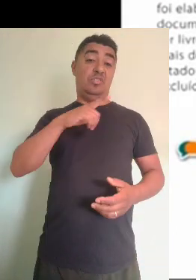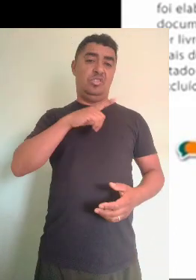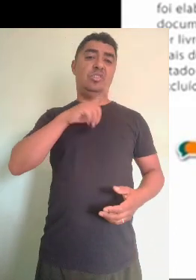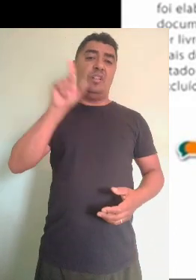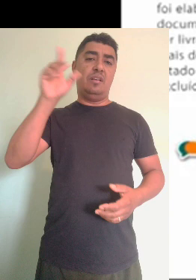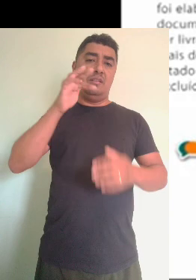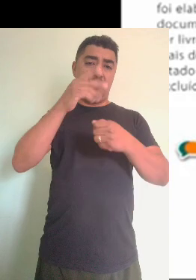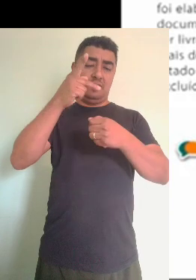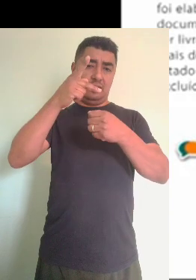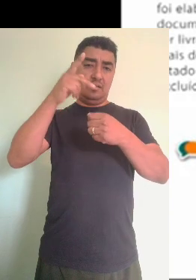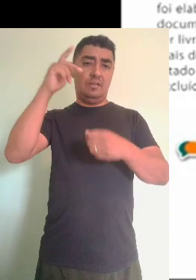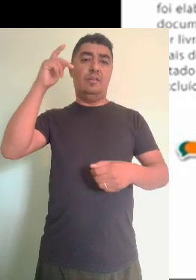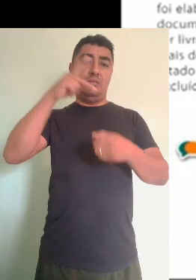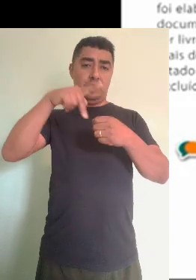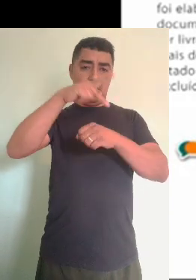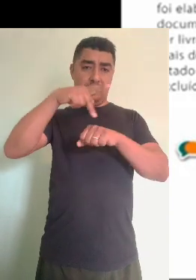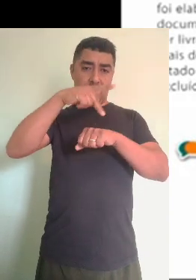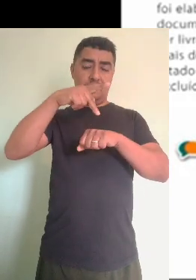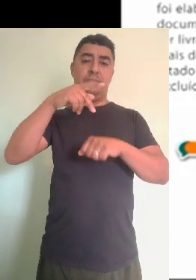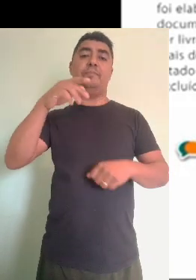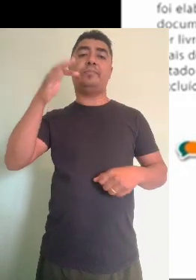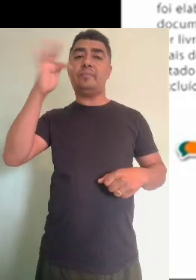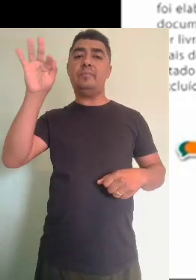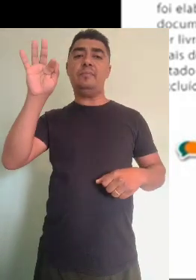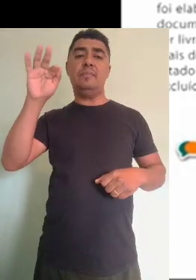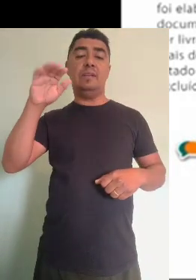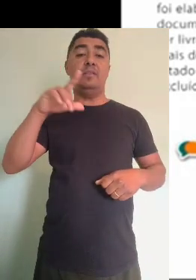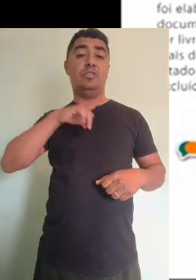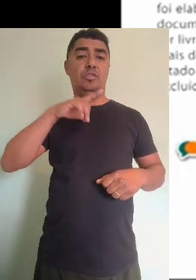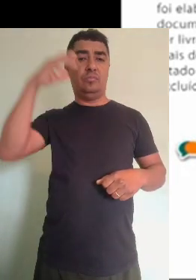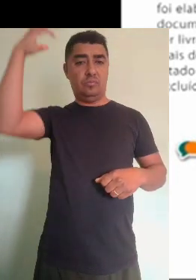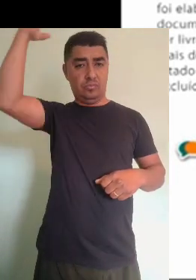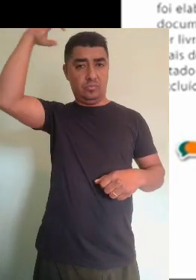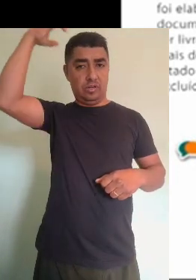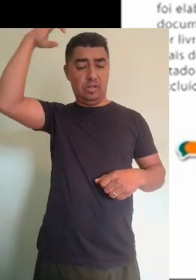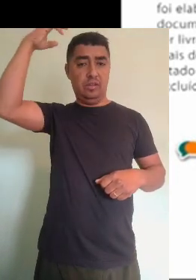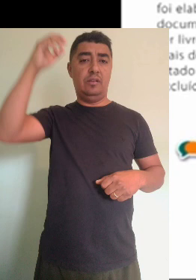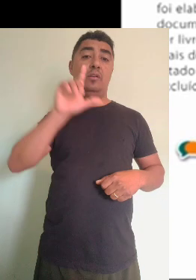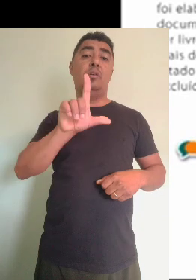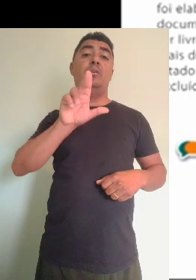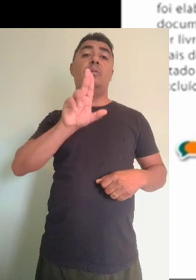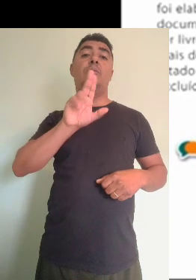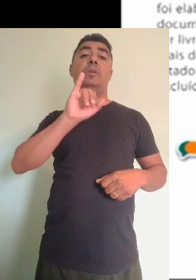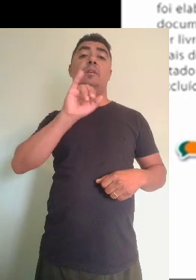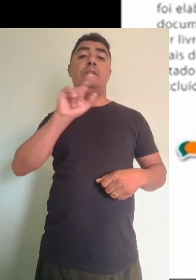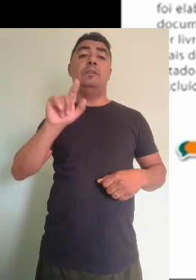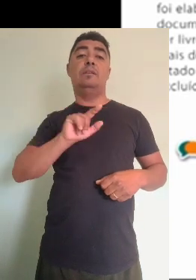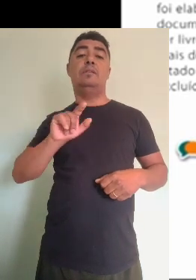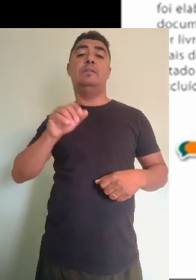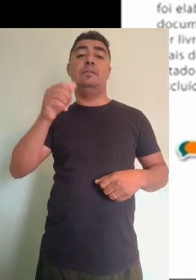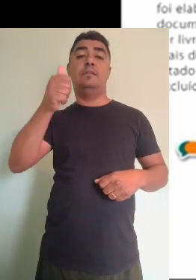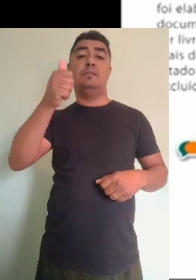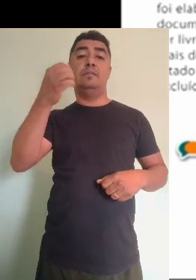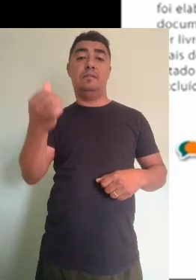rei Luís XVI governou a França entre 1774 e 1792. Ele